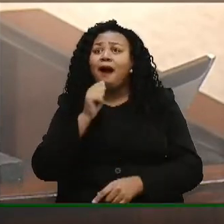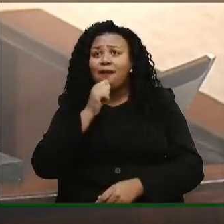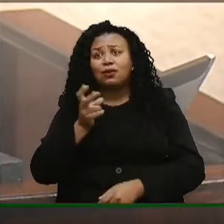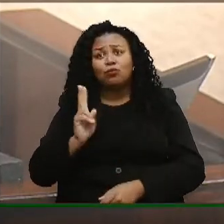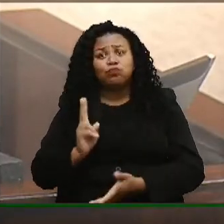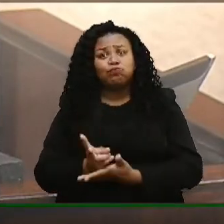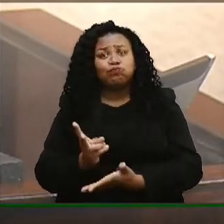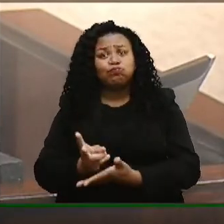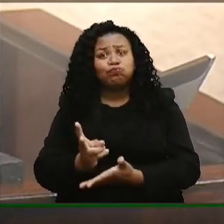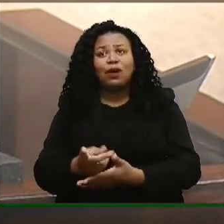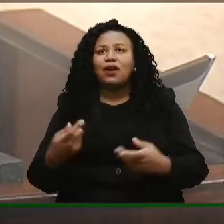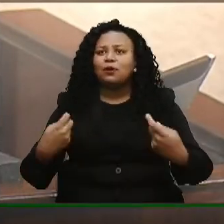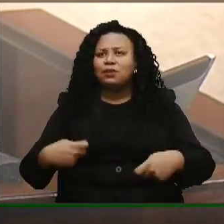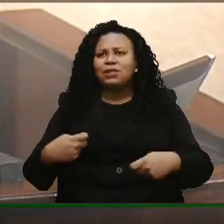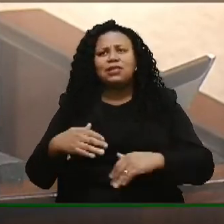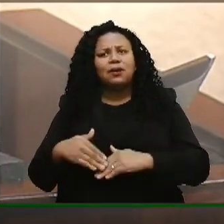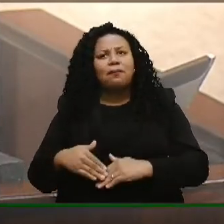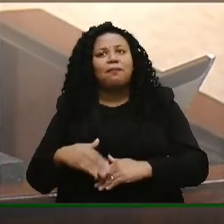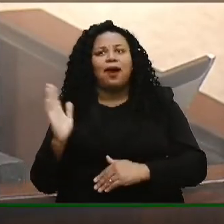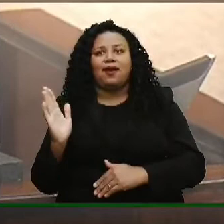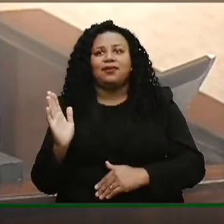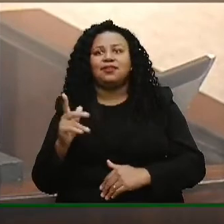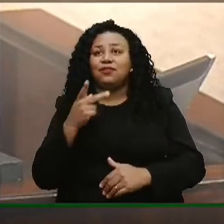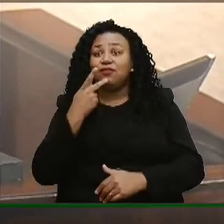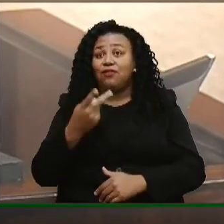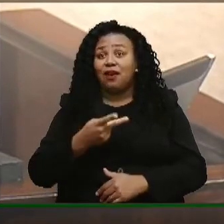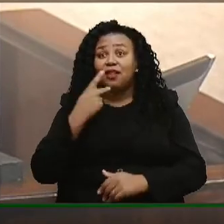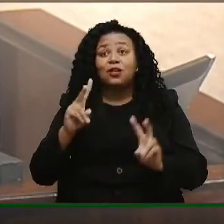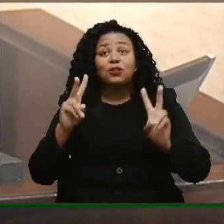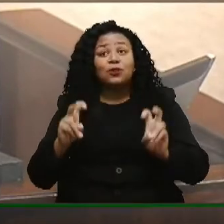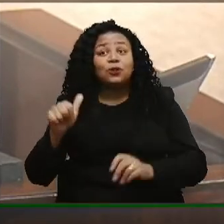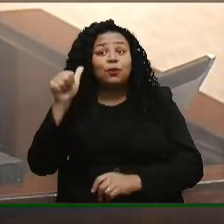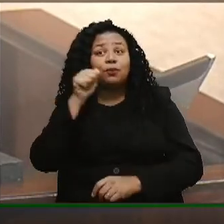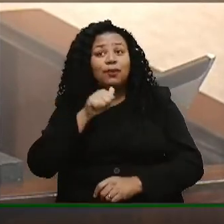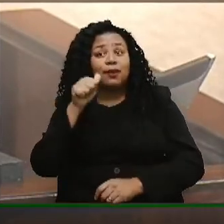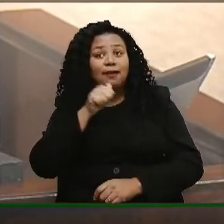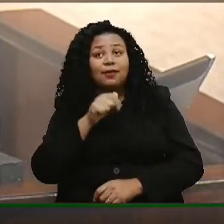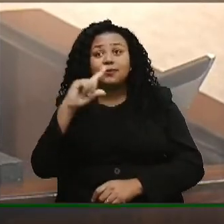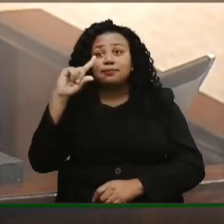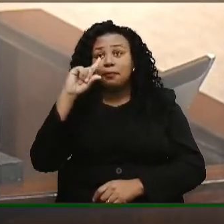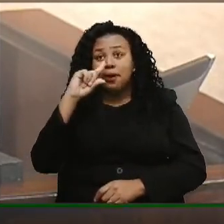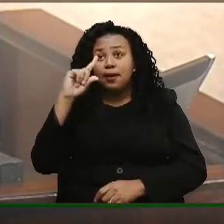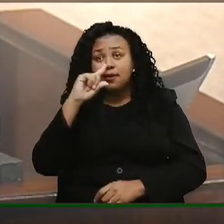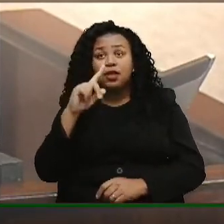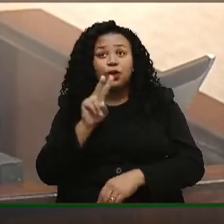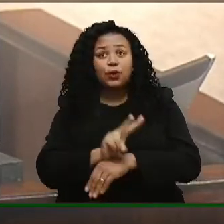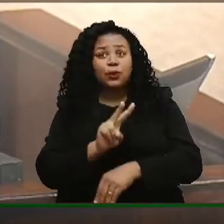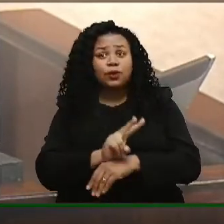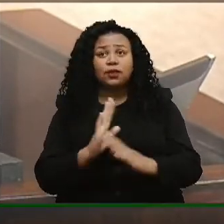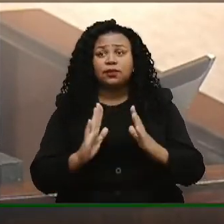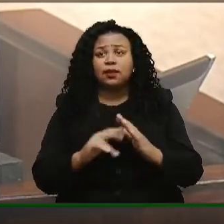existem. Precisamos cada vez mais falar sobre mulheres, mães, donas de